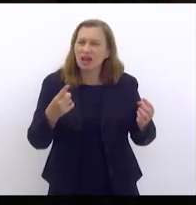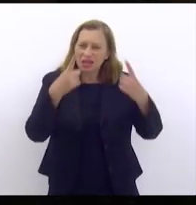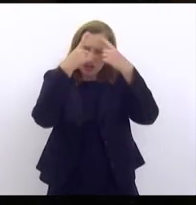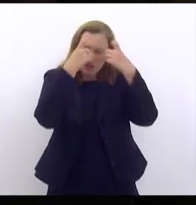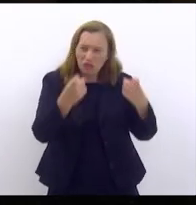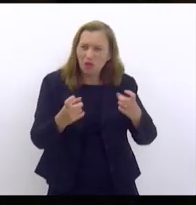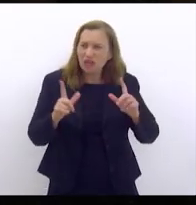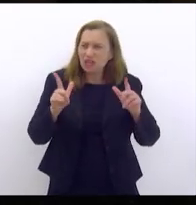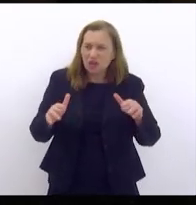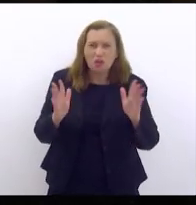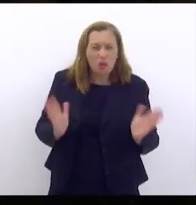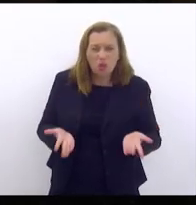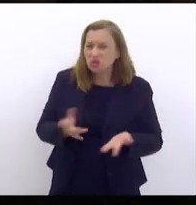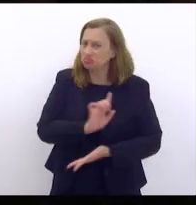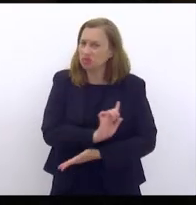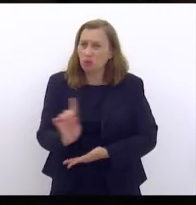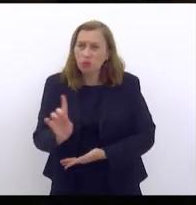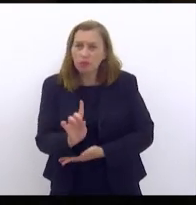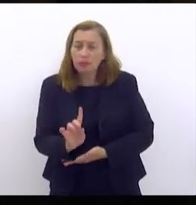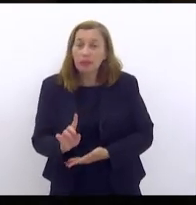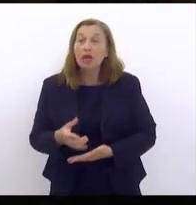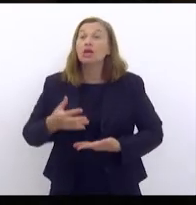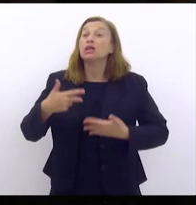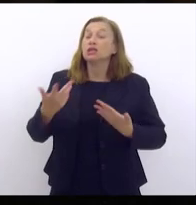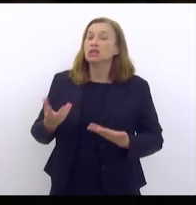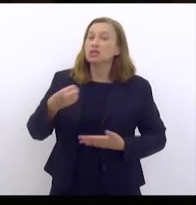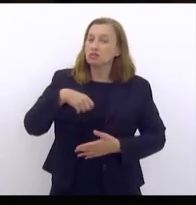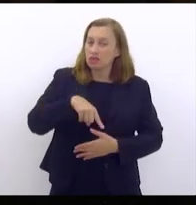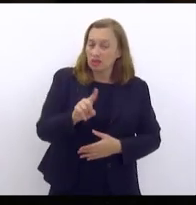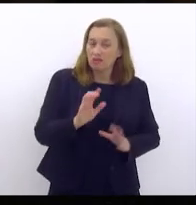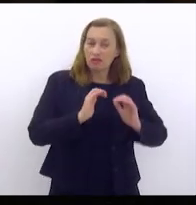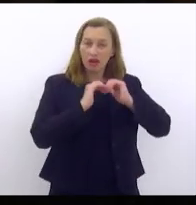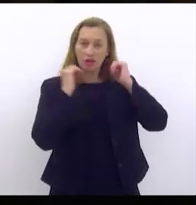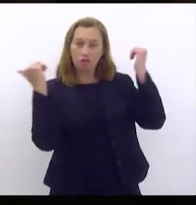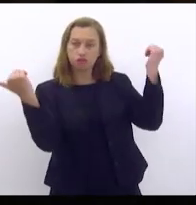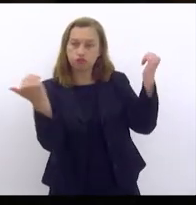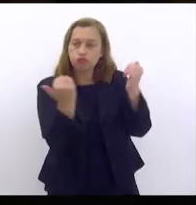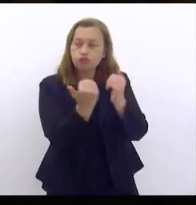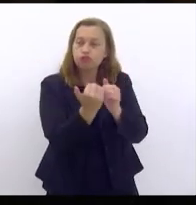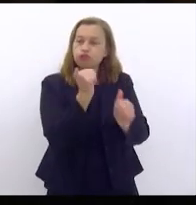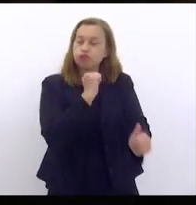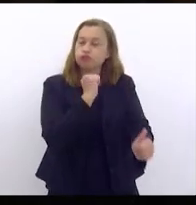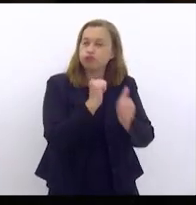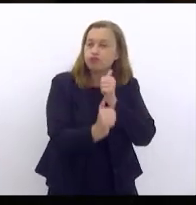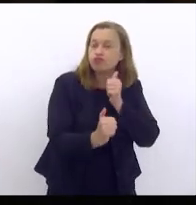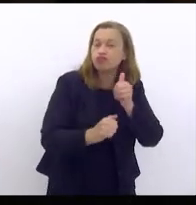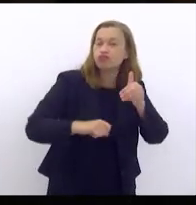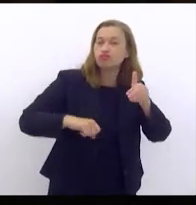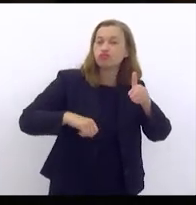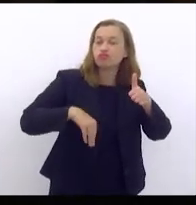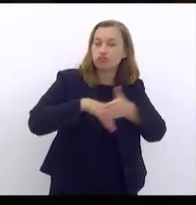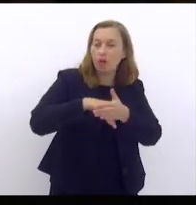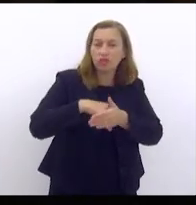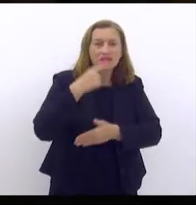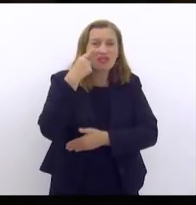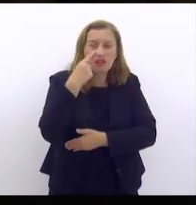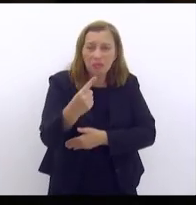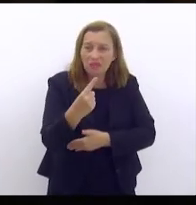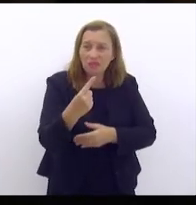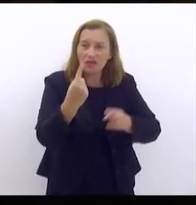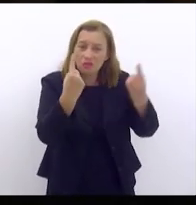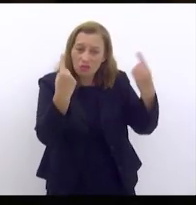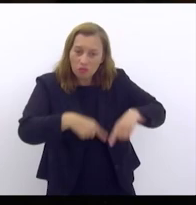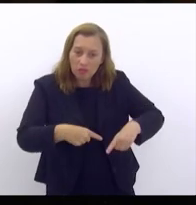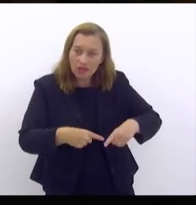hoje. Então, se você vai a um estádio, você vai para ver um espetáculo de